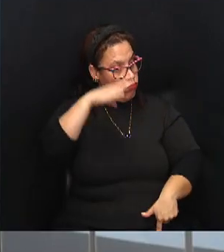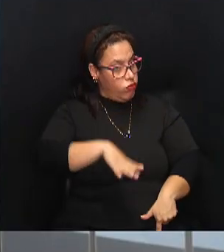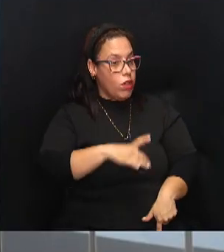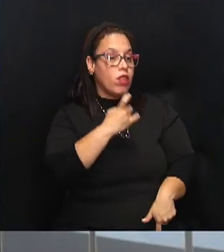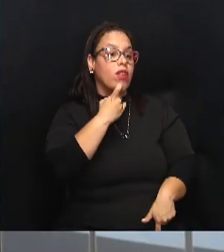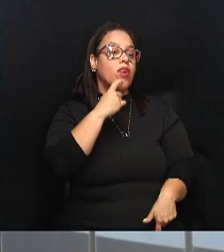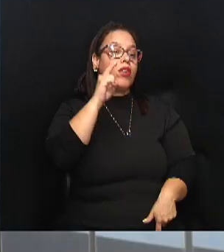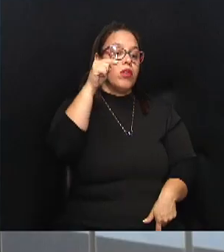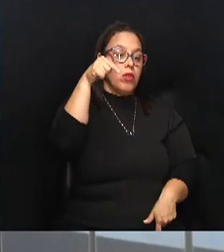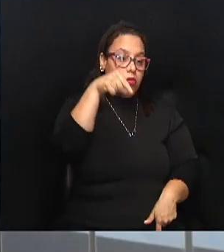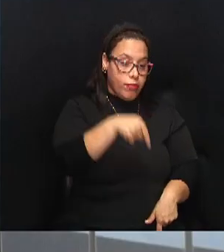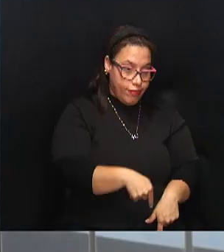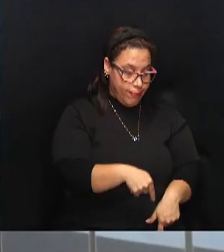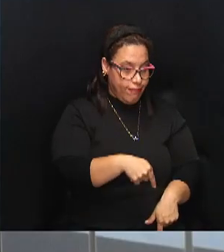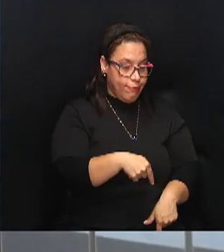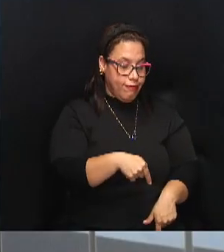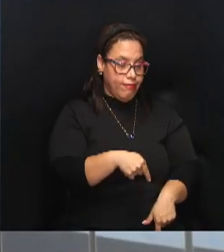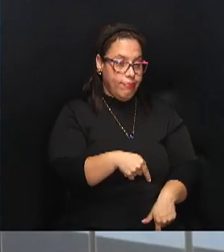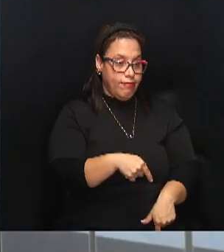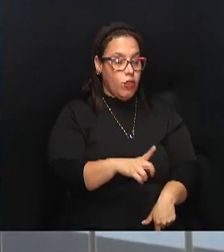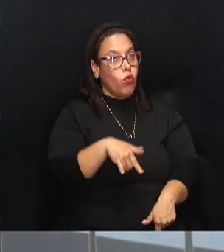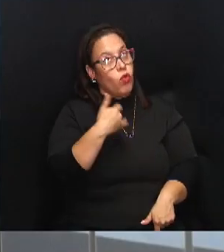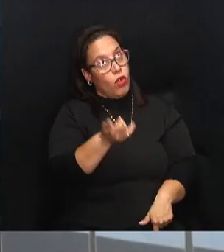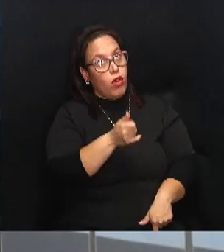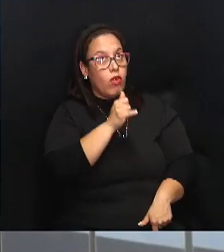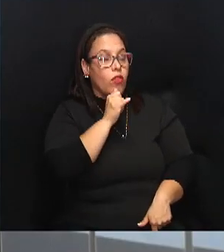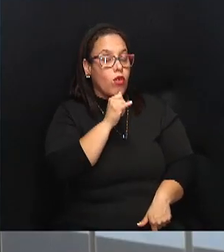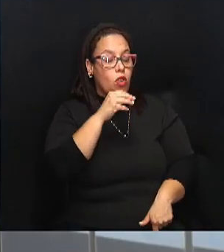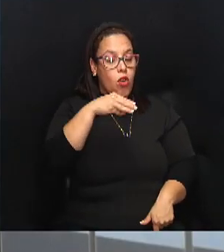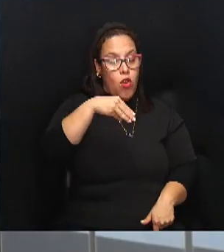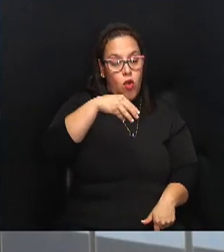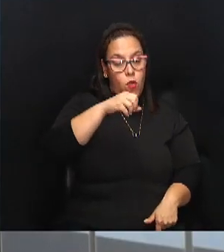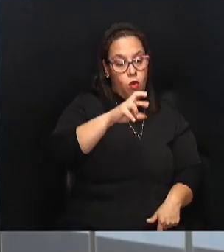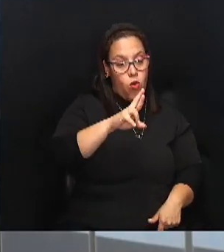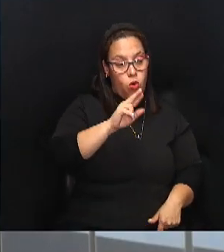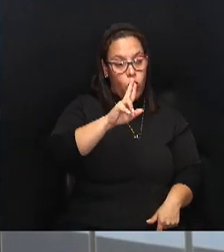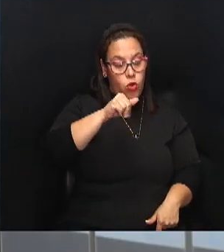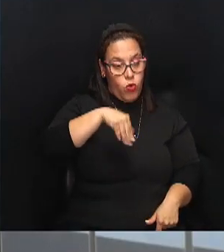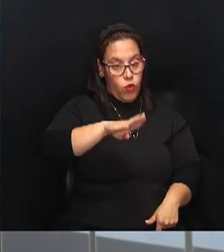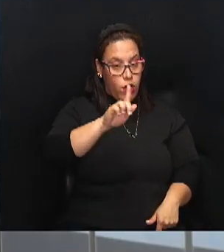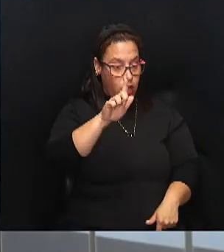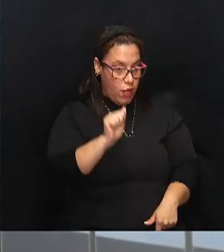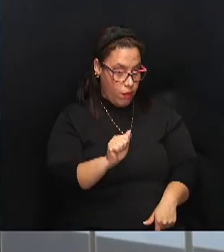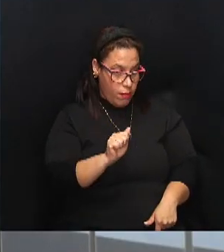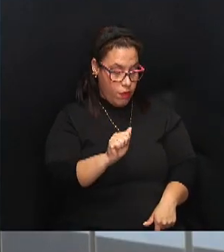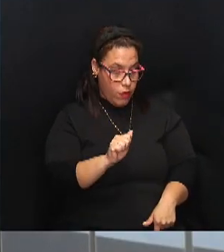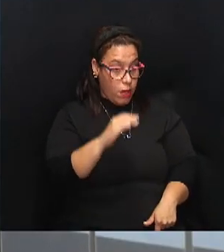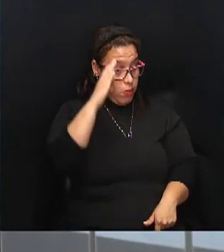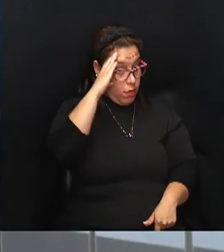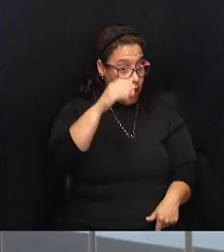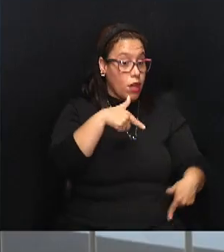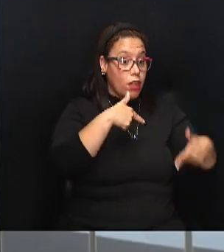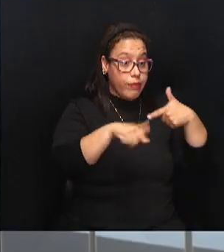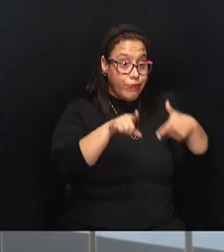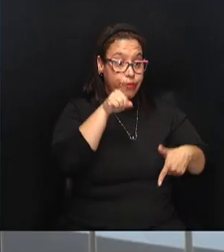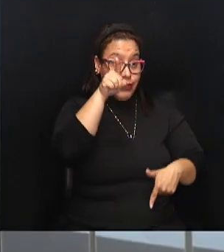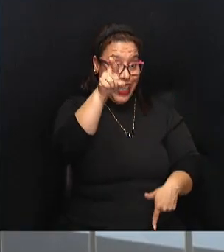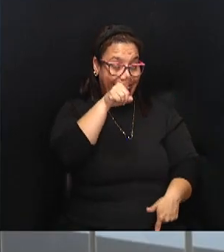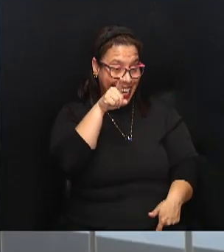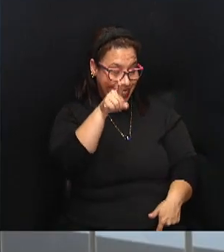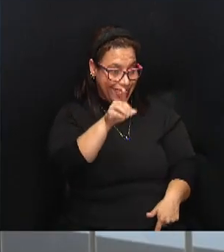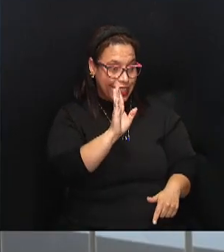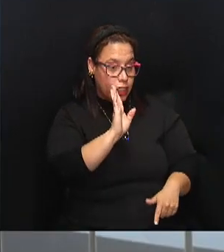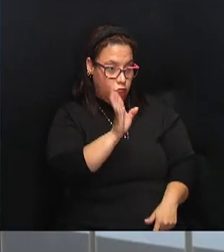Campinas. Então, vou dar outro exemplo. Em Morungaba tem atividade delegada. A prioridade é para quem trabalha em Morungaba.